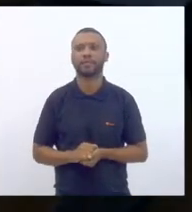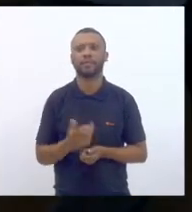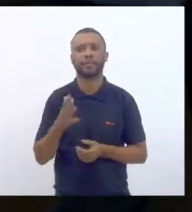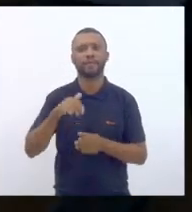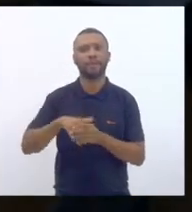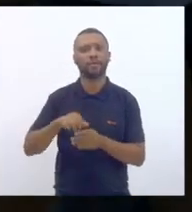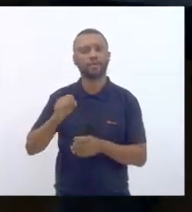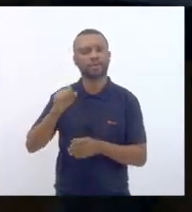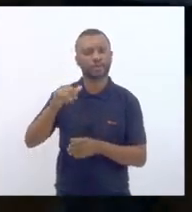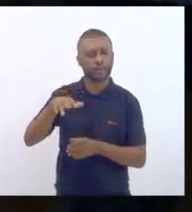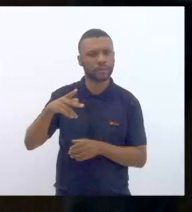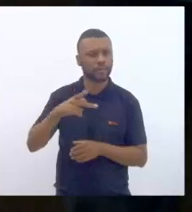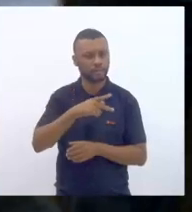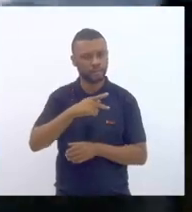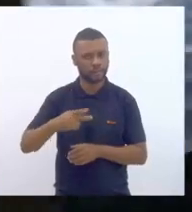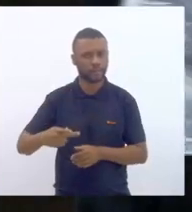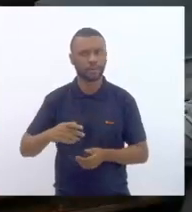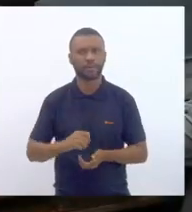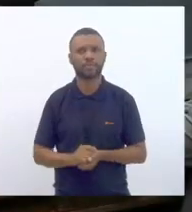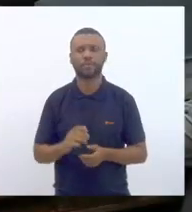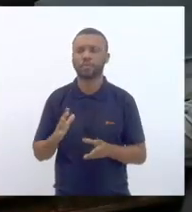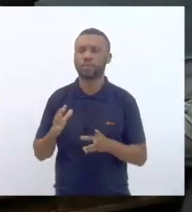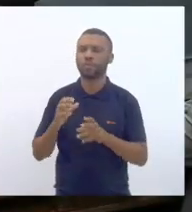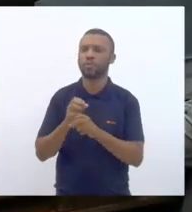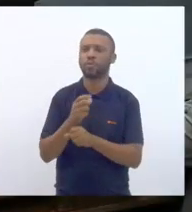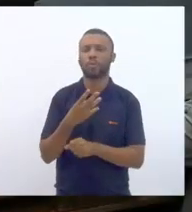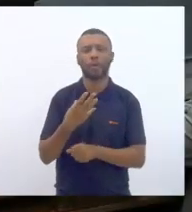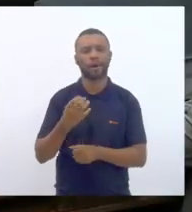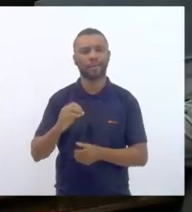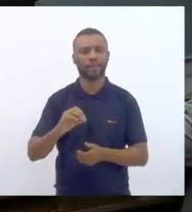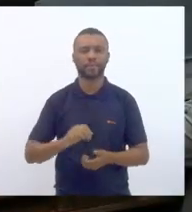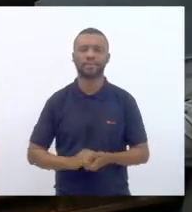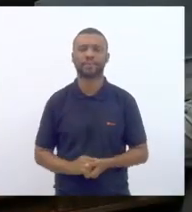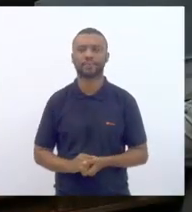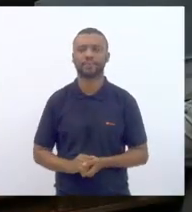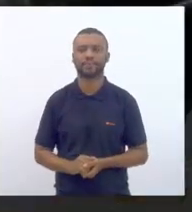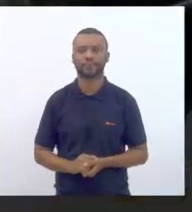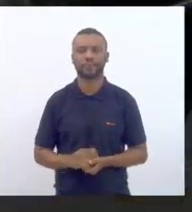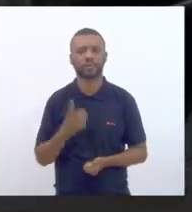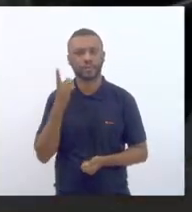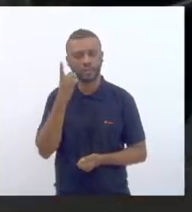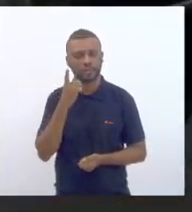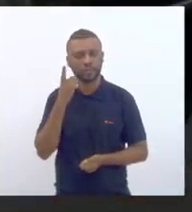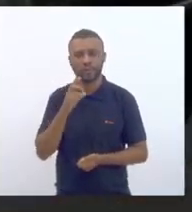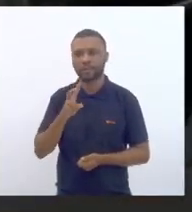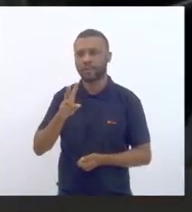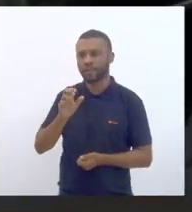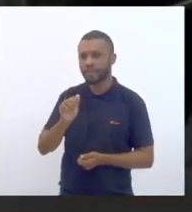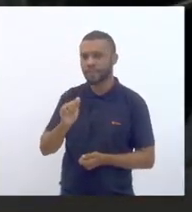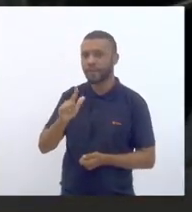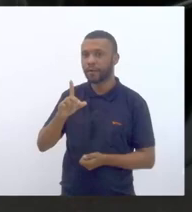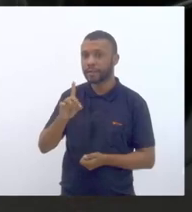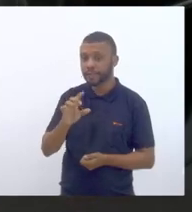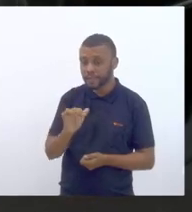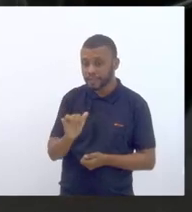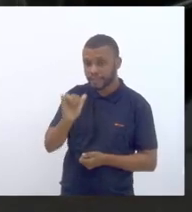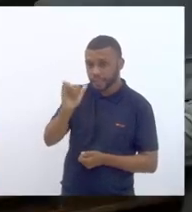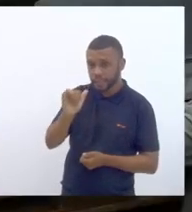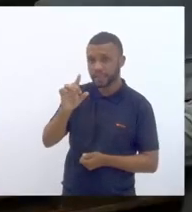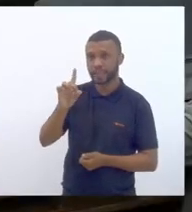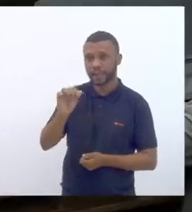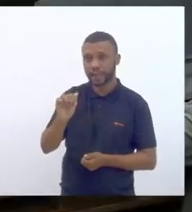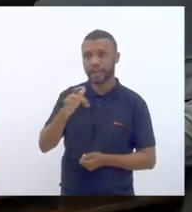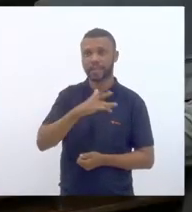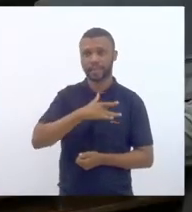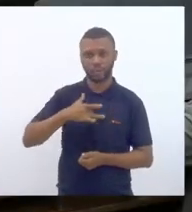Voto sim, senhor presidente. Sim, 40. Meu voto sim, né? Deputado Valdeci da Saúde. Voto sim,